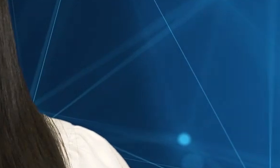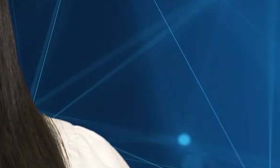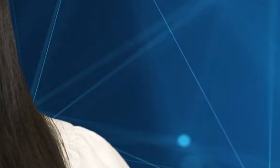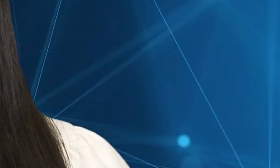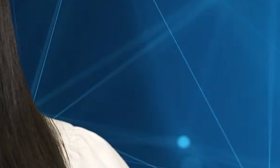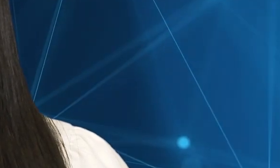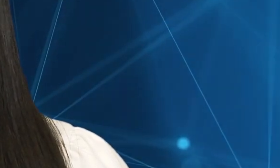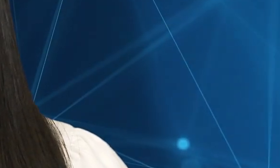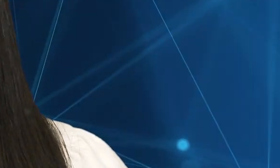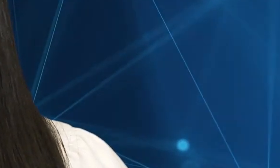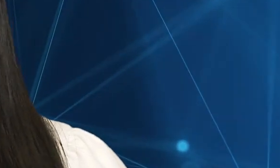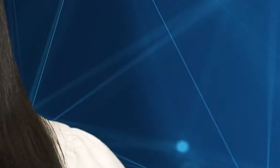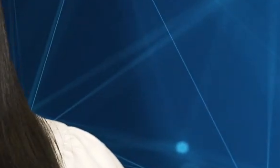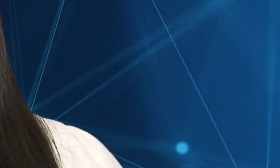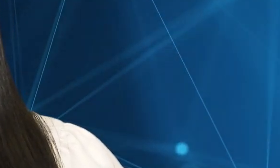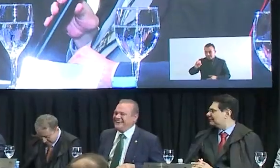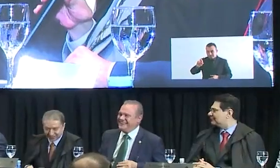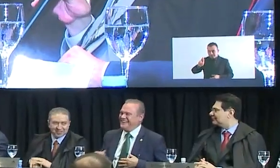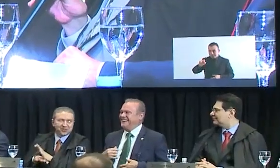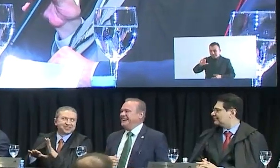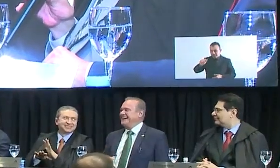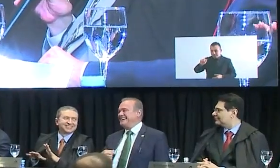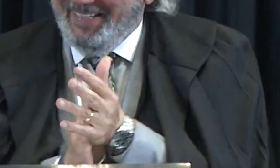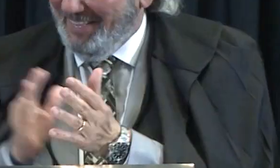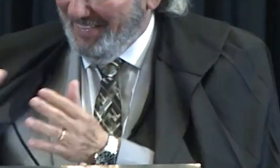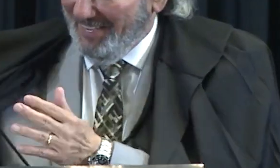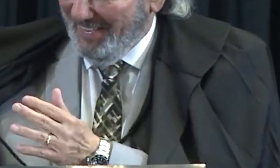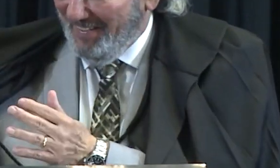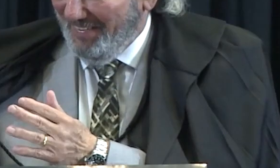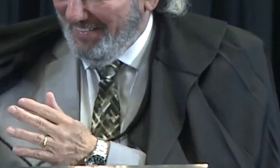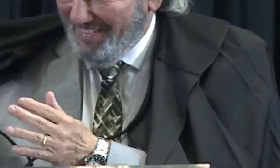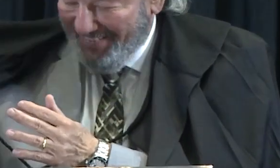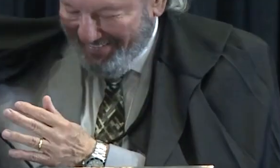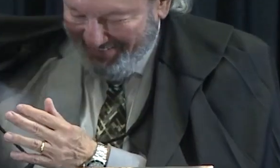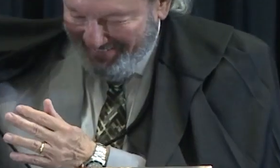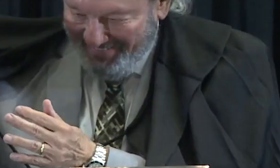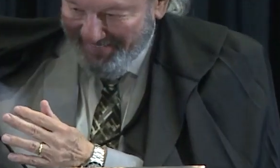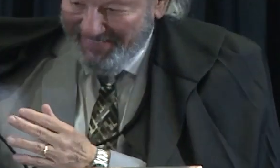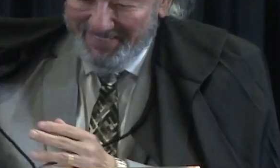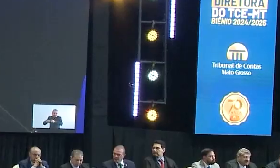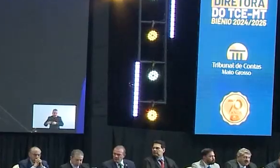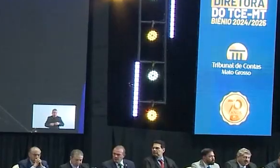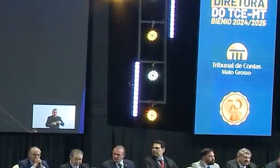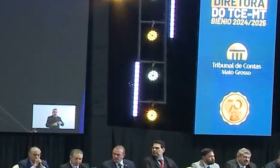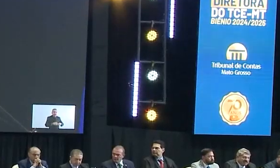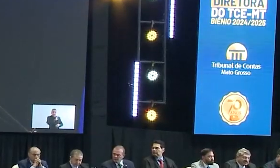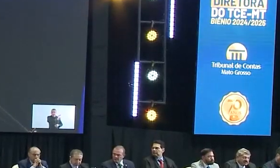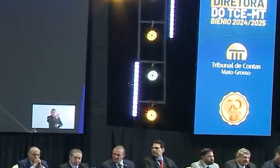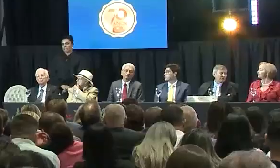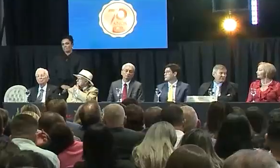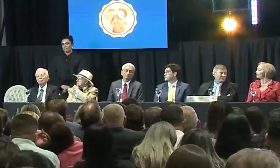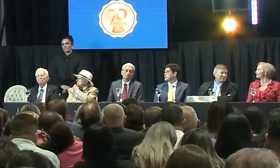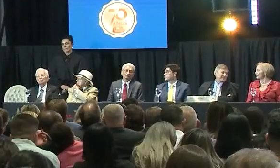Olá, você vai ver nessa edição. Conselheiro Sérgio Ricardo é empossado presidente do Tribunal de Contas de Mato